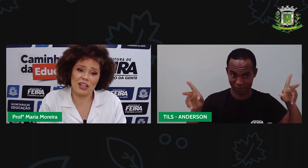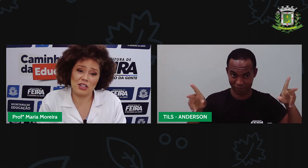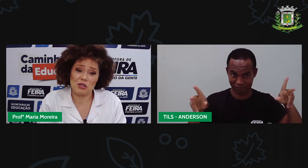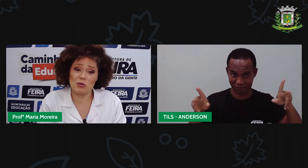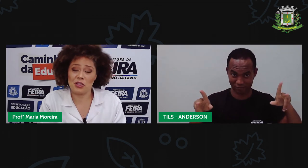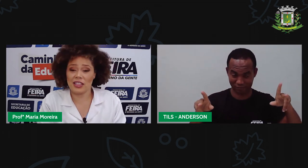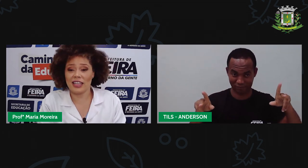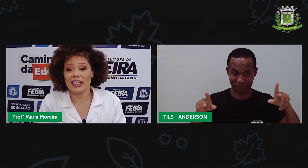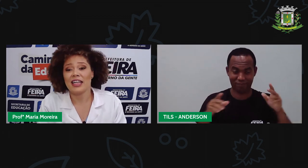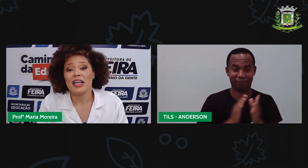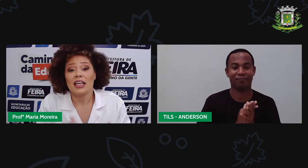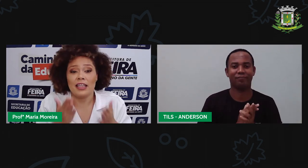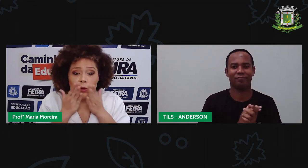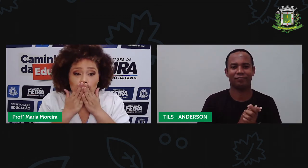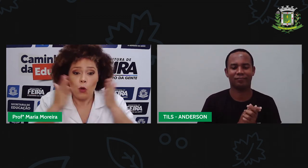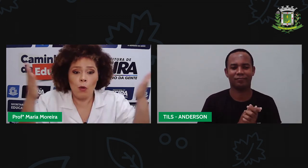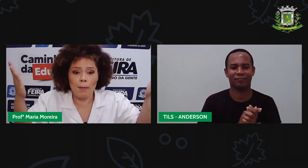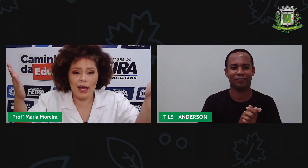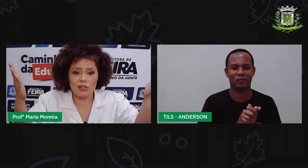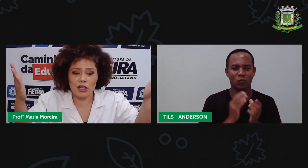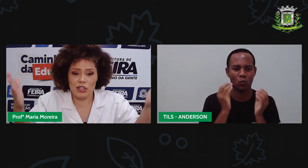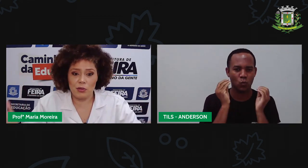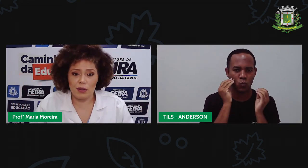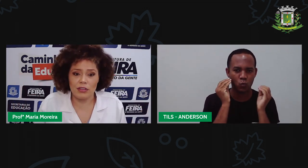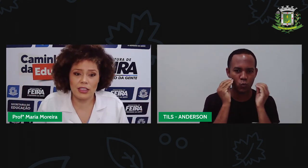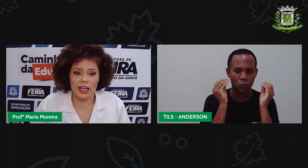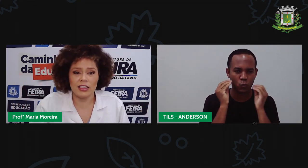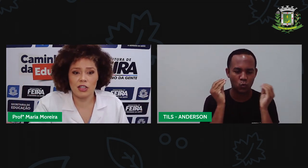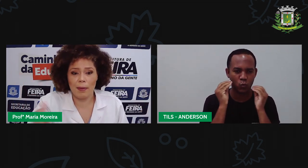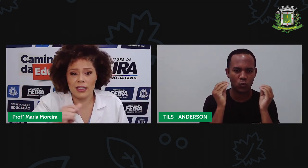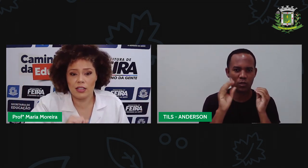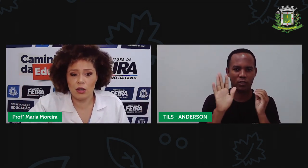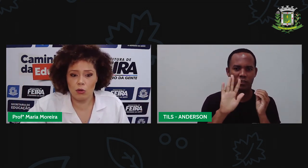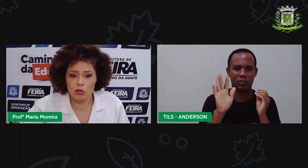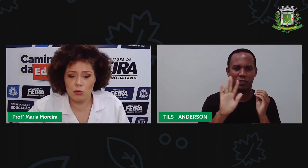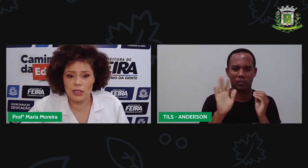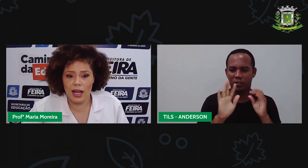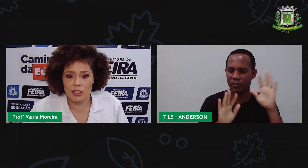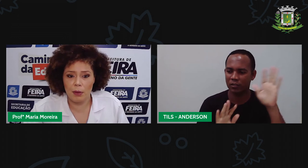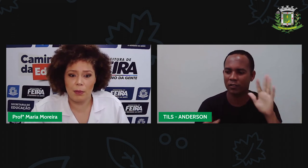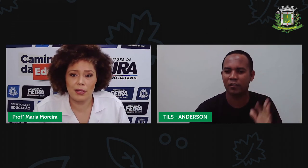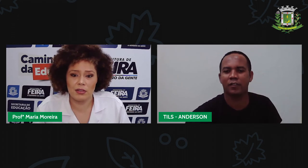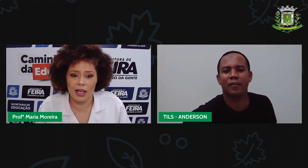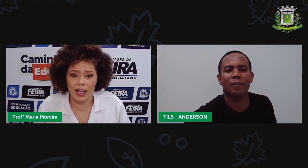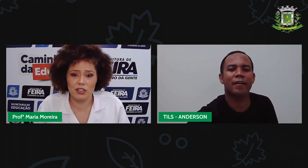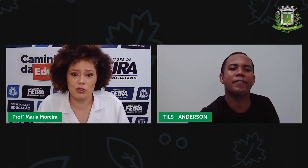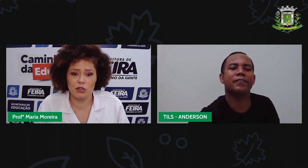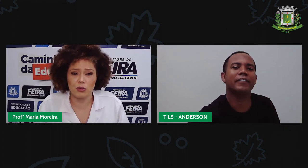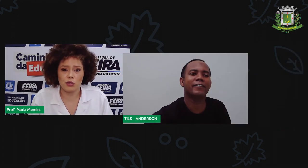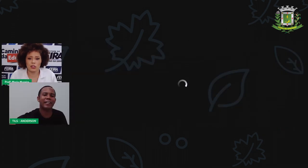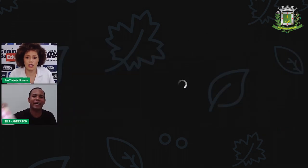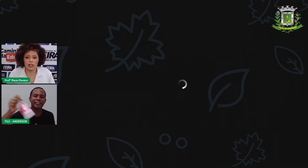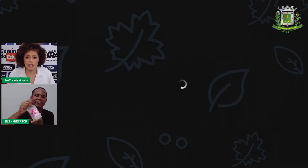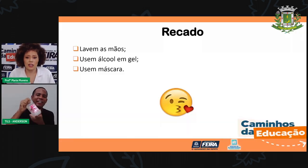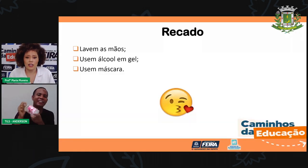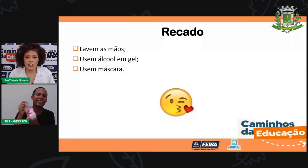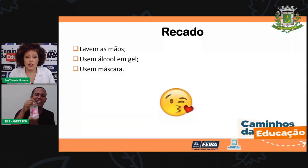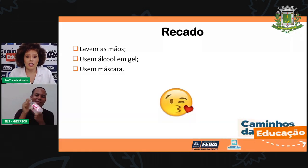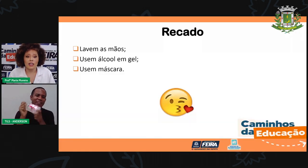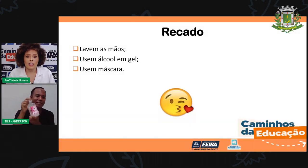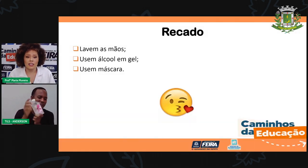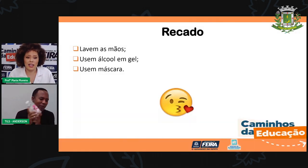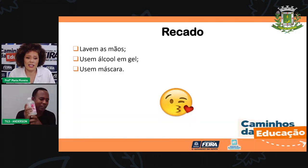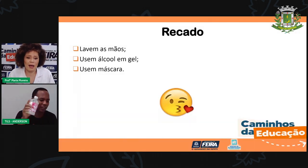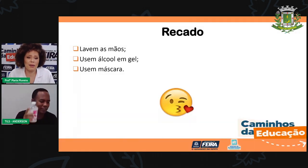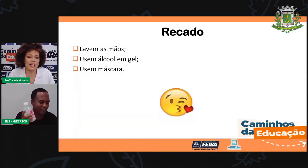Tá diferente a Xuxa, né? Então, um beijo da gente para vocês. Deixa aparecer só o último slide para eu passar os recadinhos de hoje, né? Já